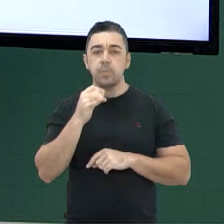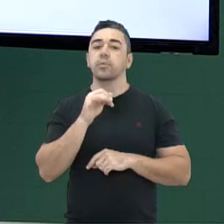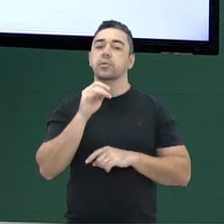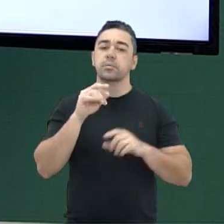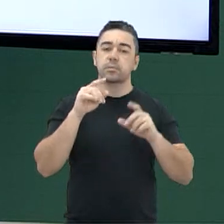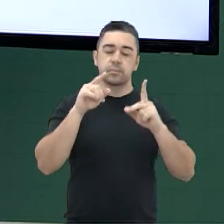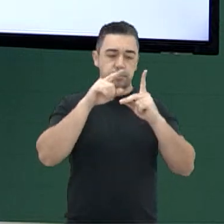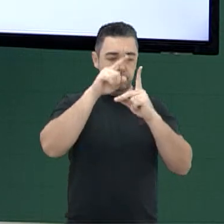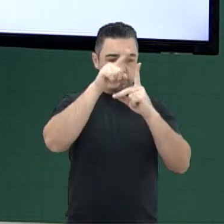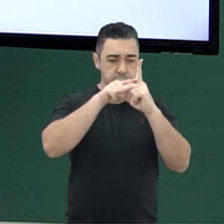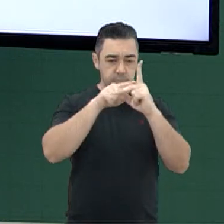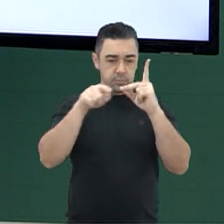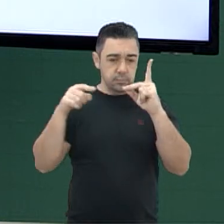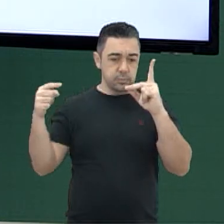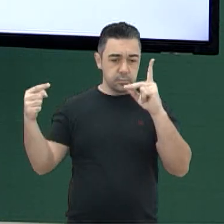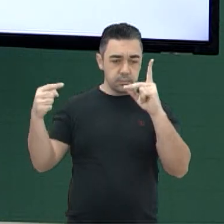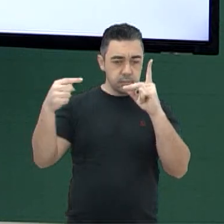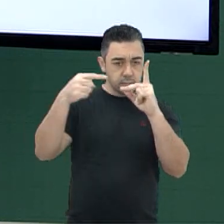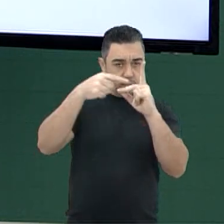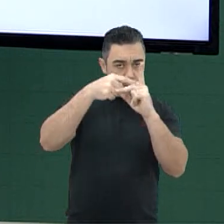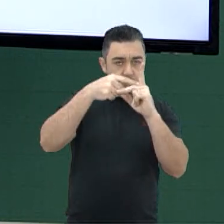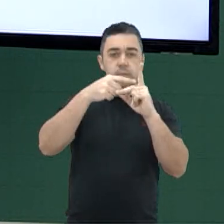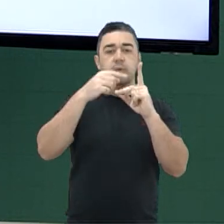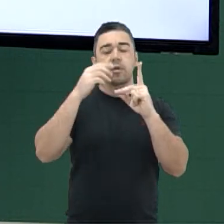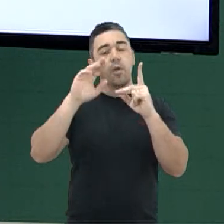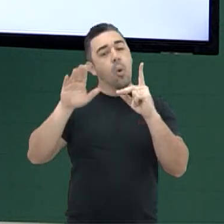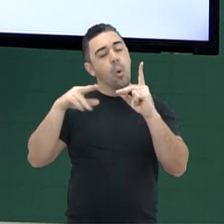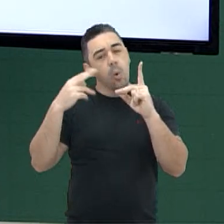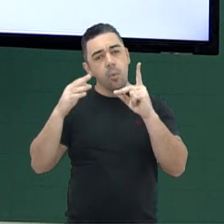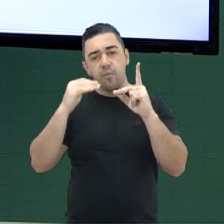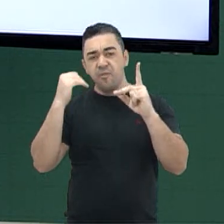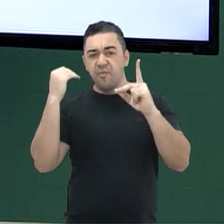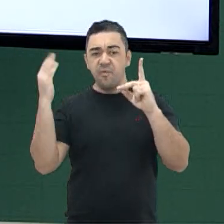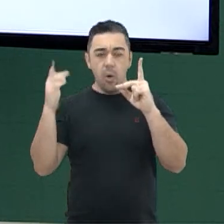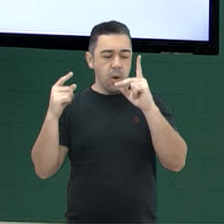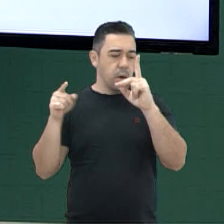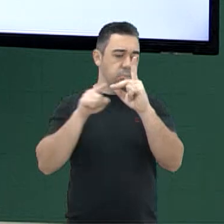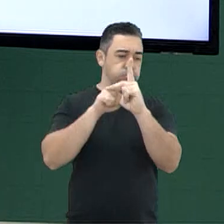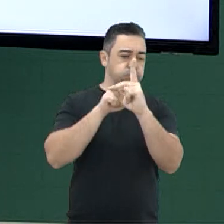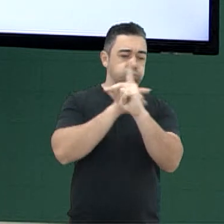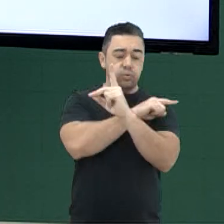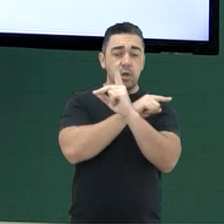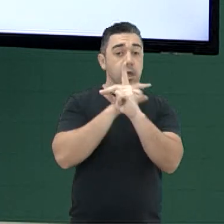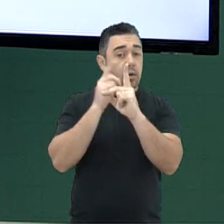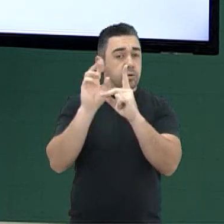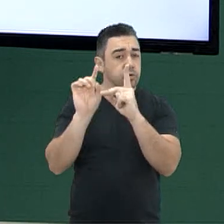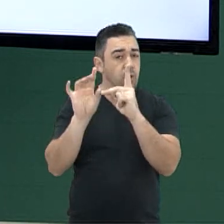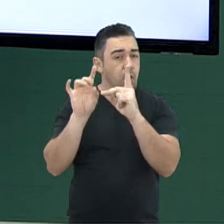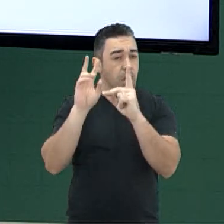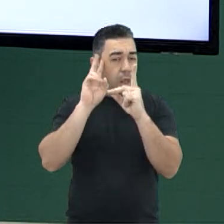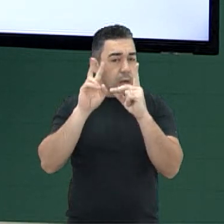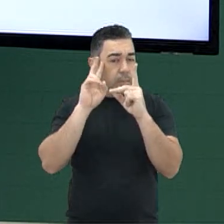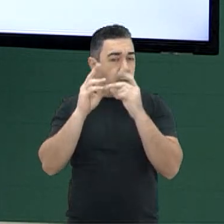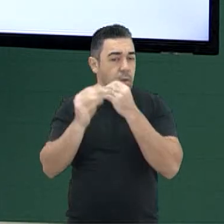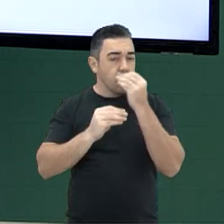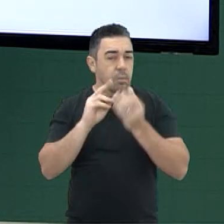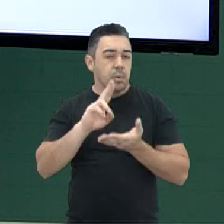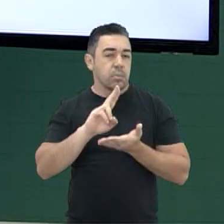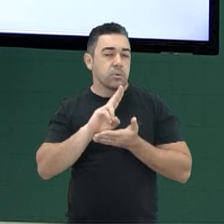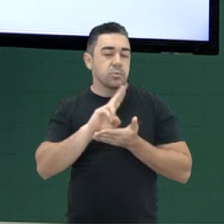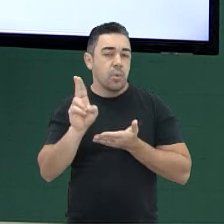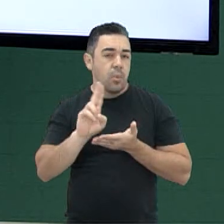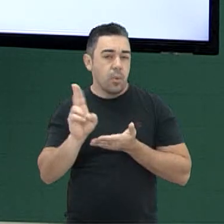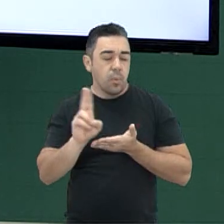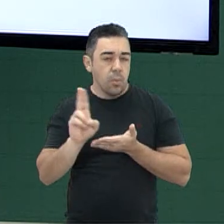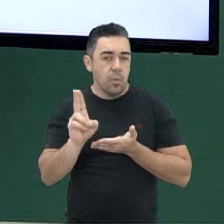o ângulo reto, nós já vimos quando ela está fora do triângulo. E aqui eu só quero recordar qual o nome